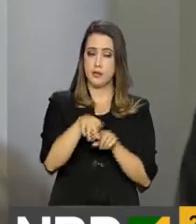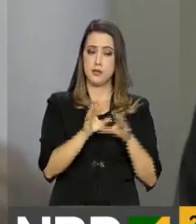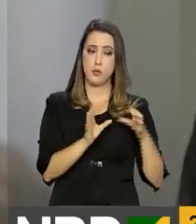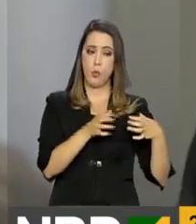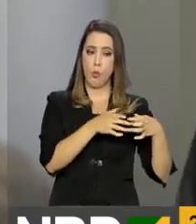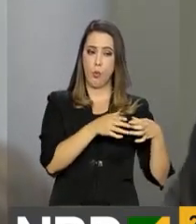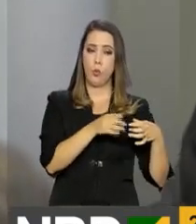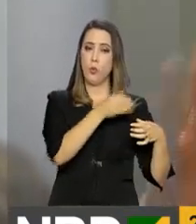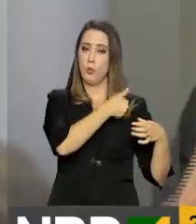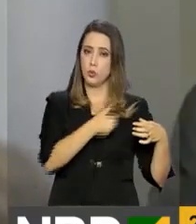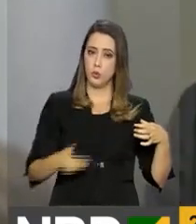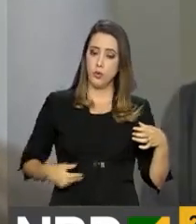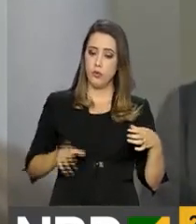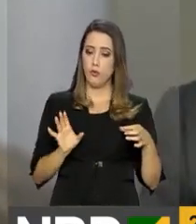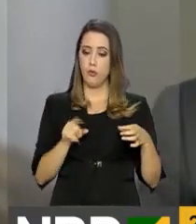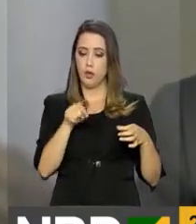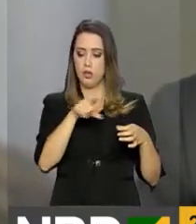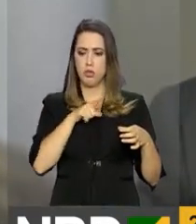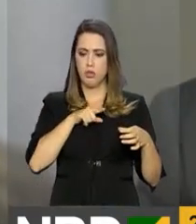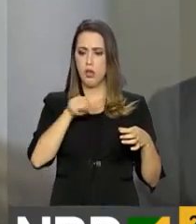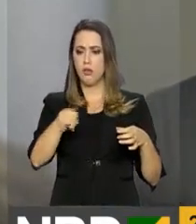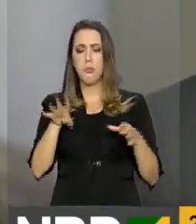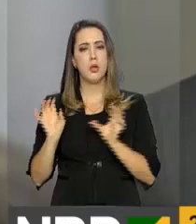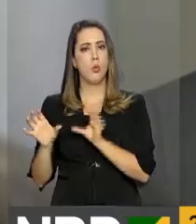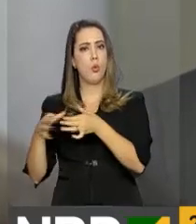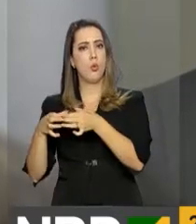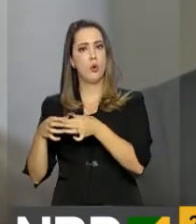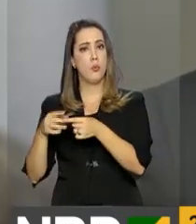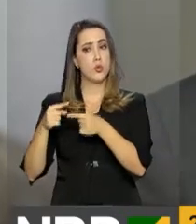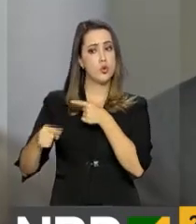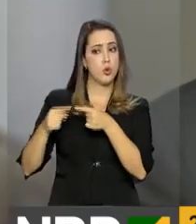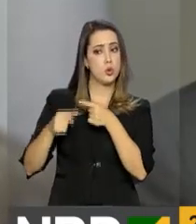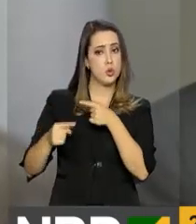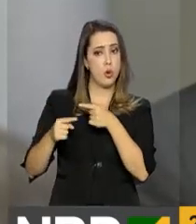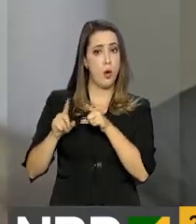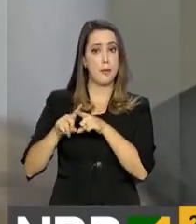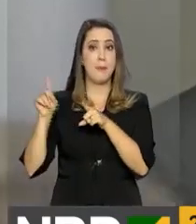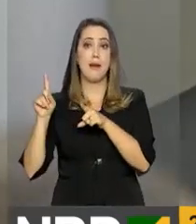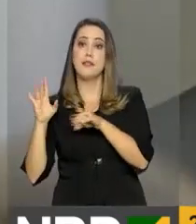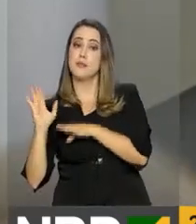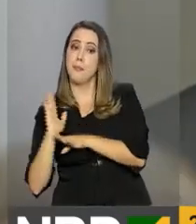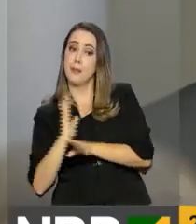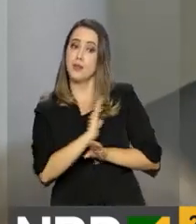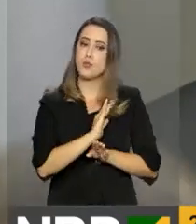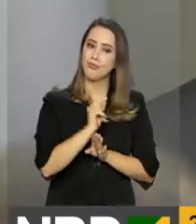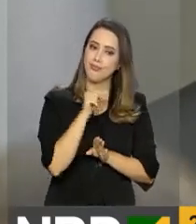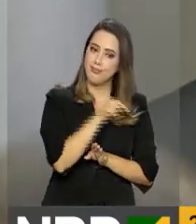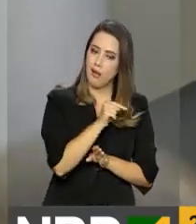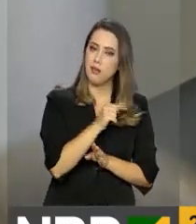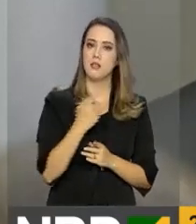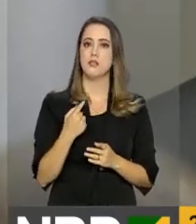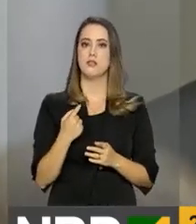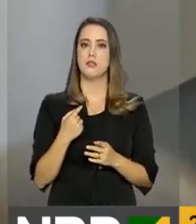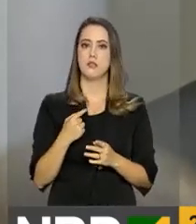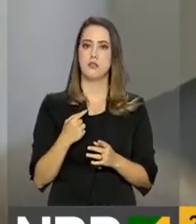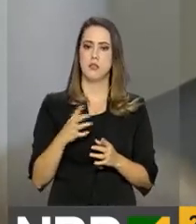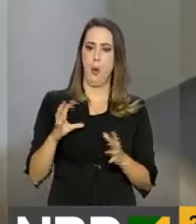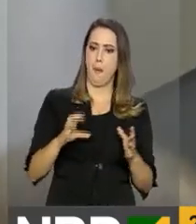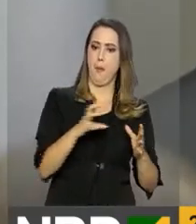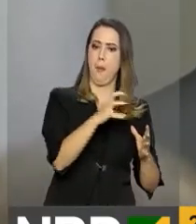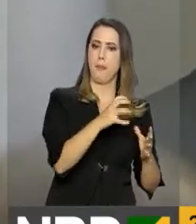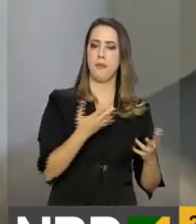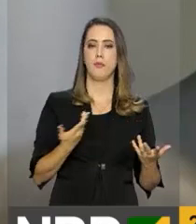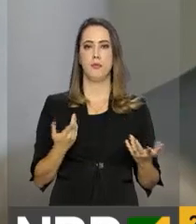teria um poder absoluto, e aquela velha história, o poder absoluto não é útil, não é conveniente e